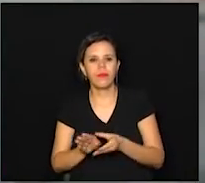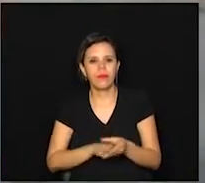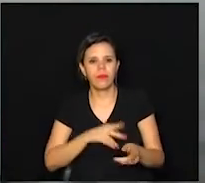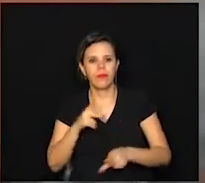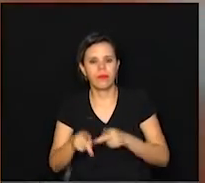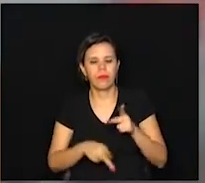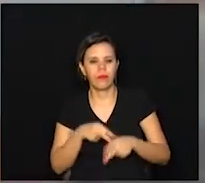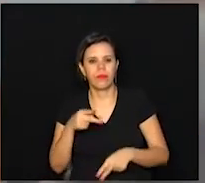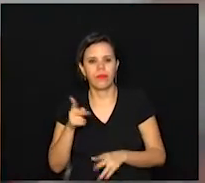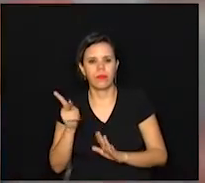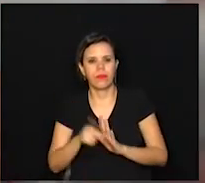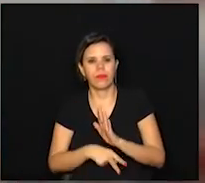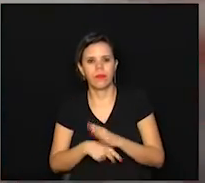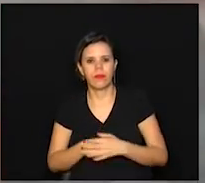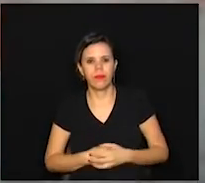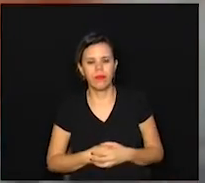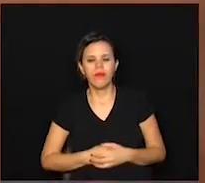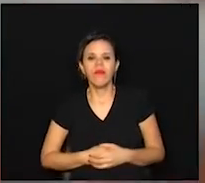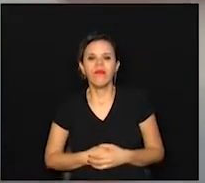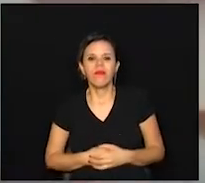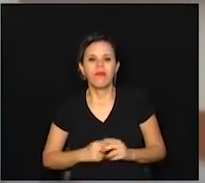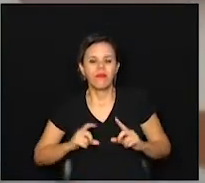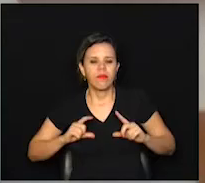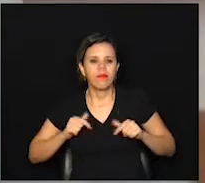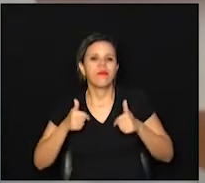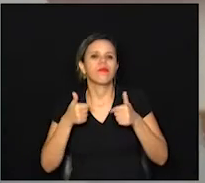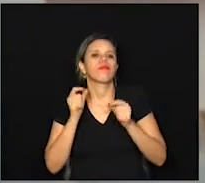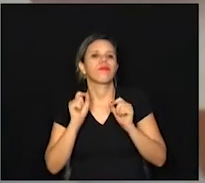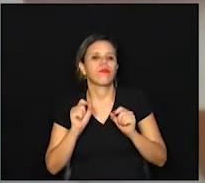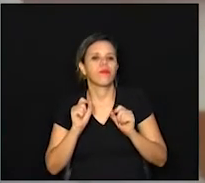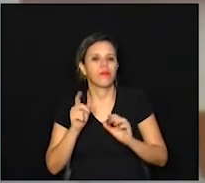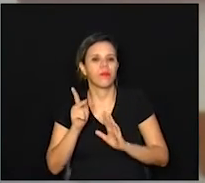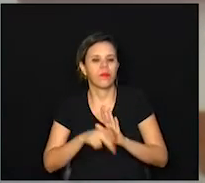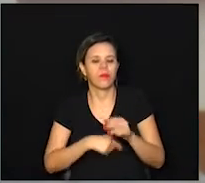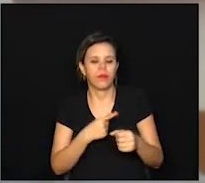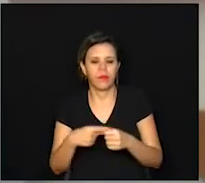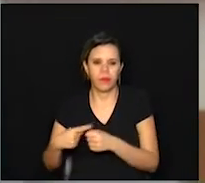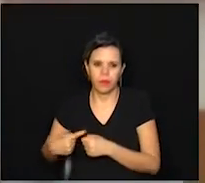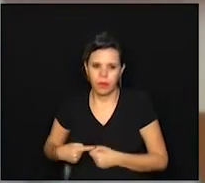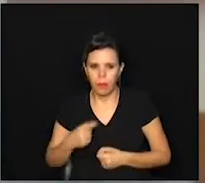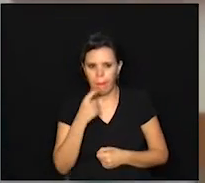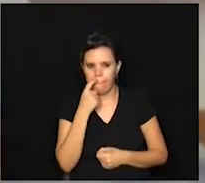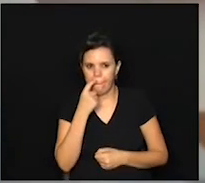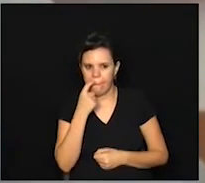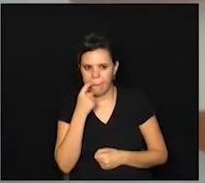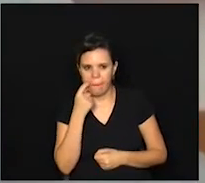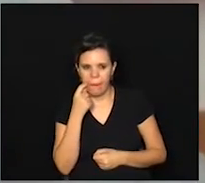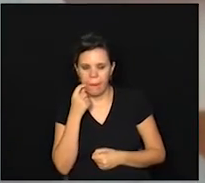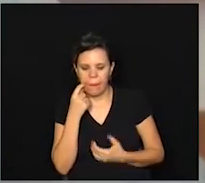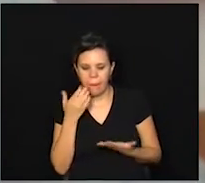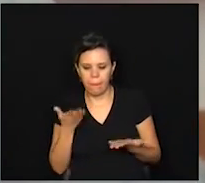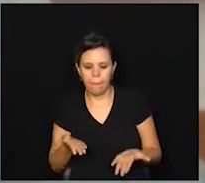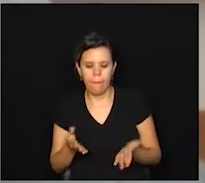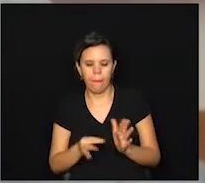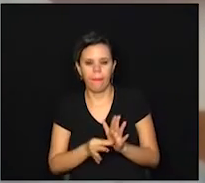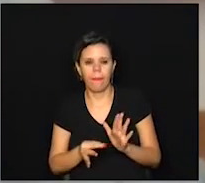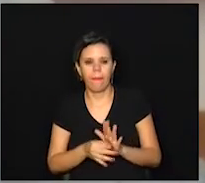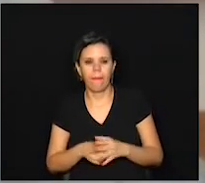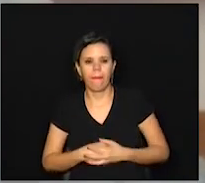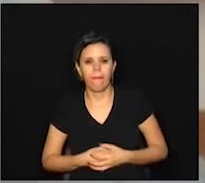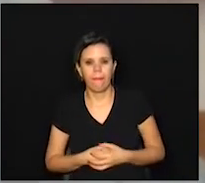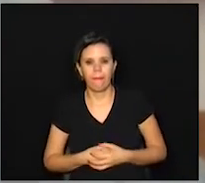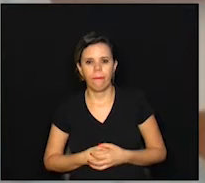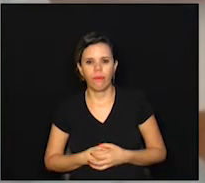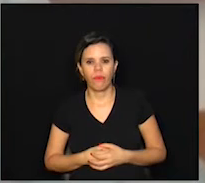um anteprojeto, uma iniciativa do que seria esse plano municipal. Então, aqui um pouco